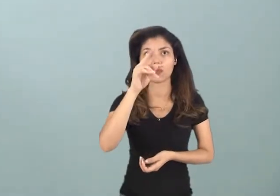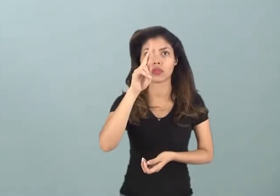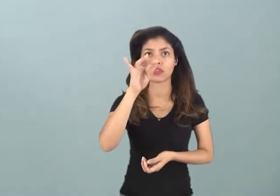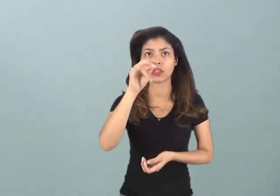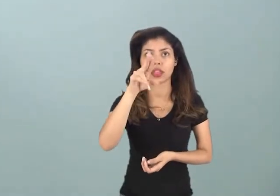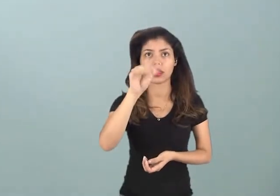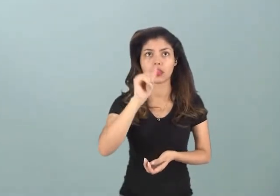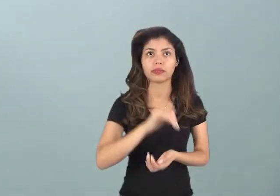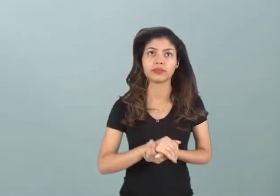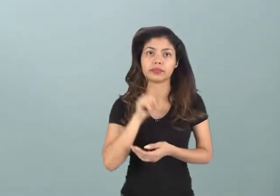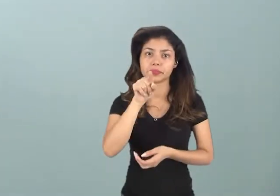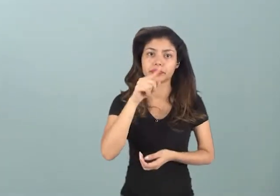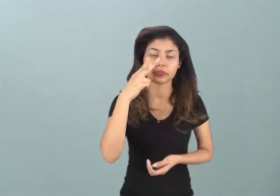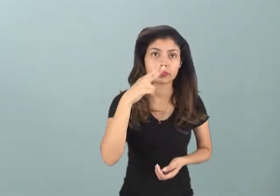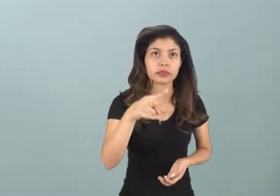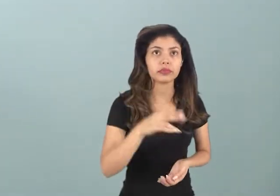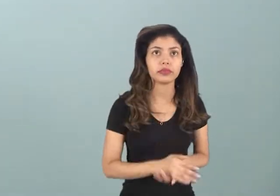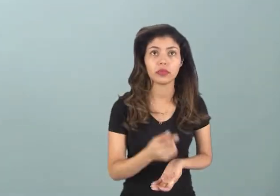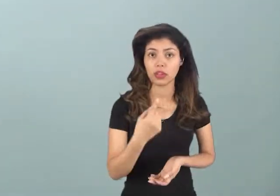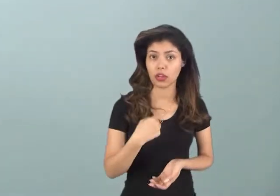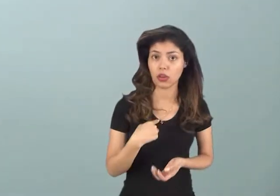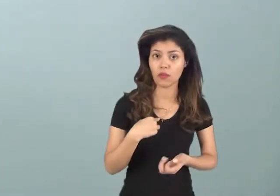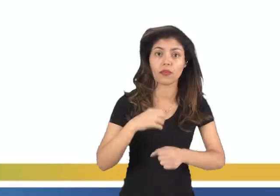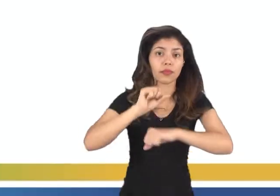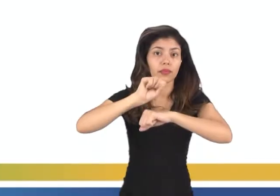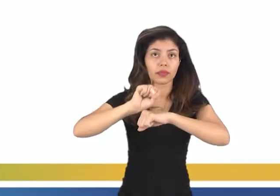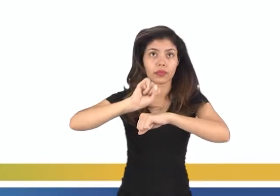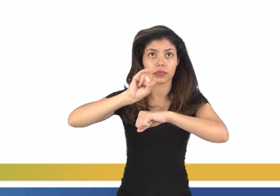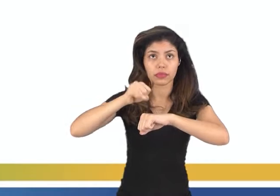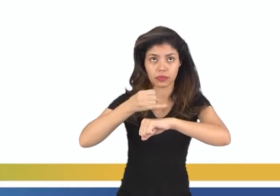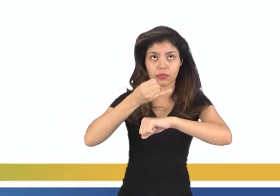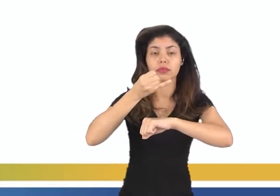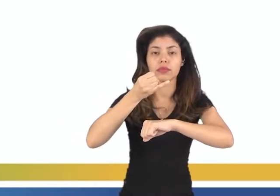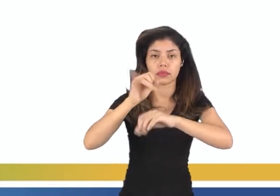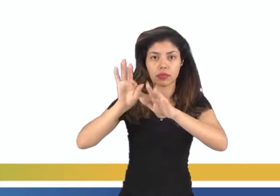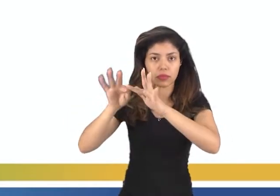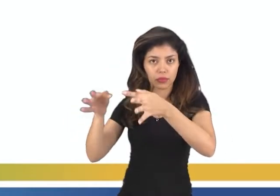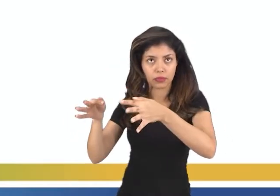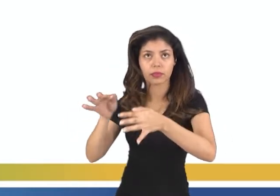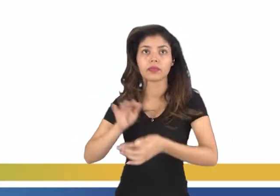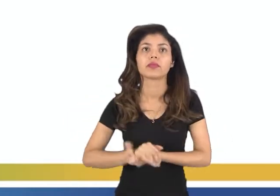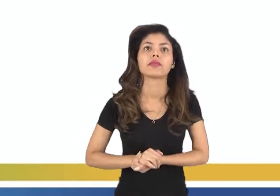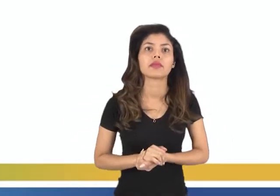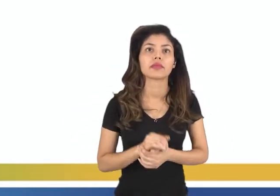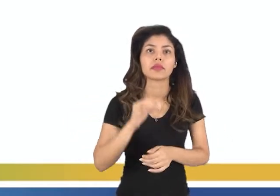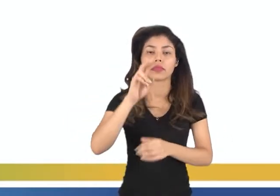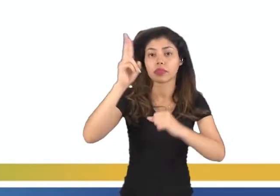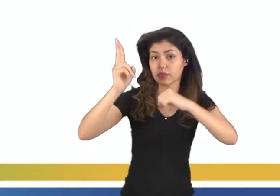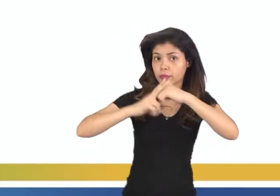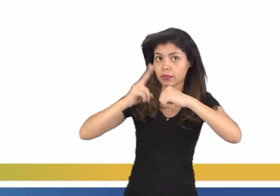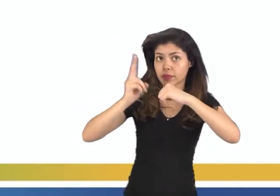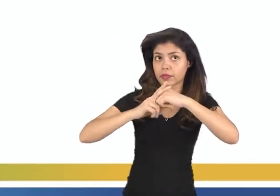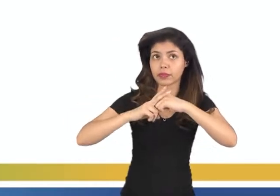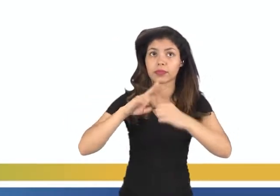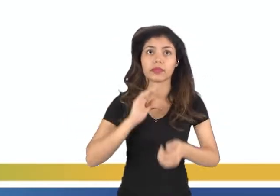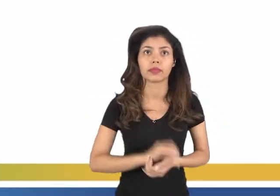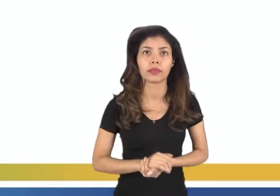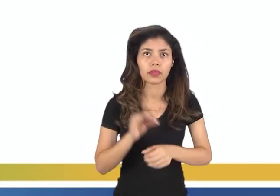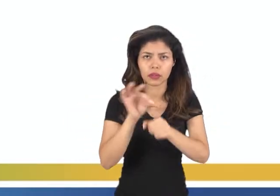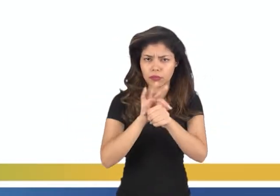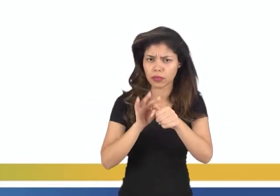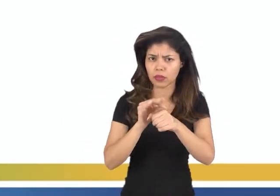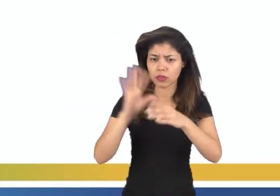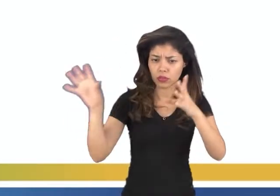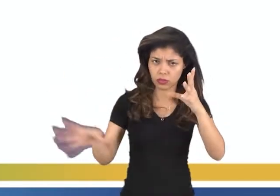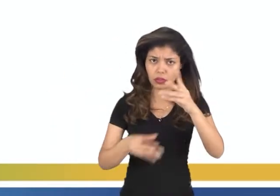Olha só, ali para vocês, ó, o eu é o sujeito simples, né? O descobrir é o verbo, que morango é